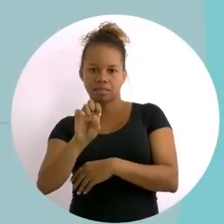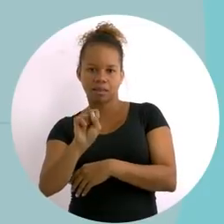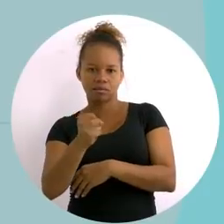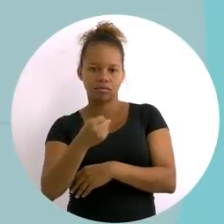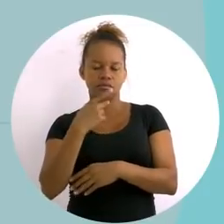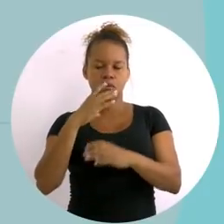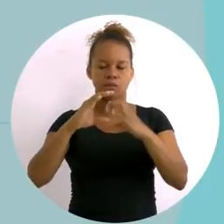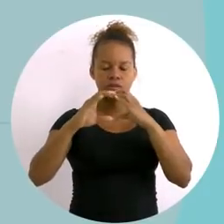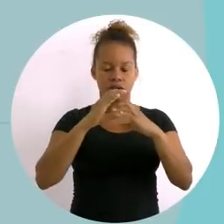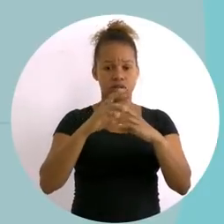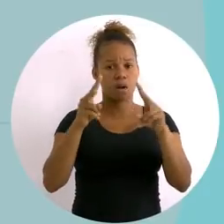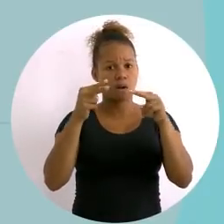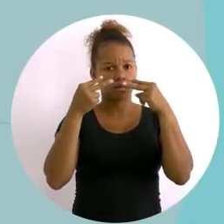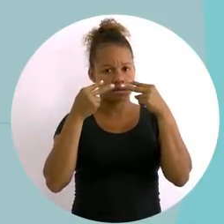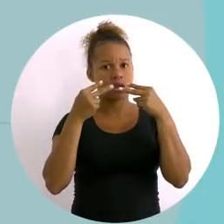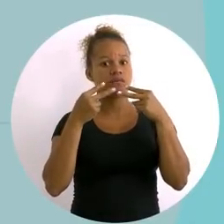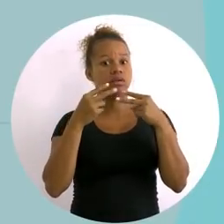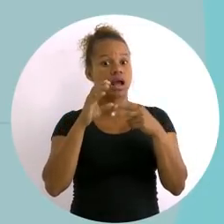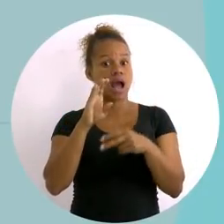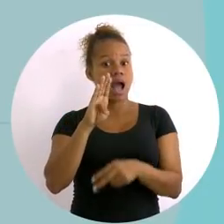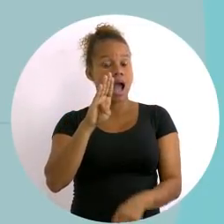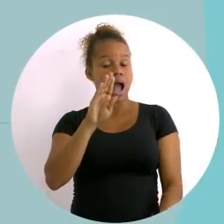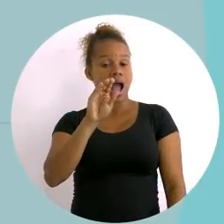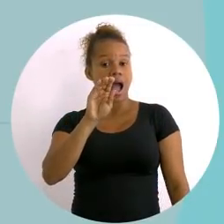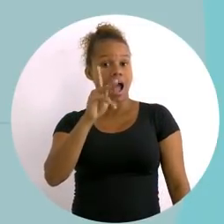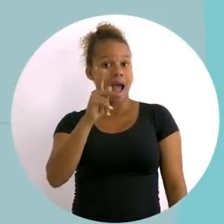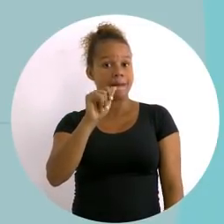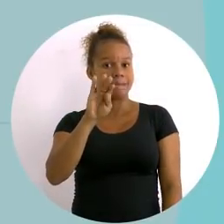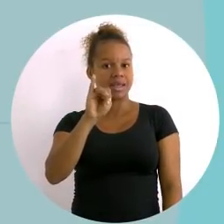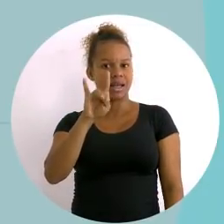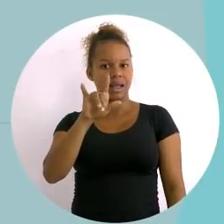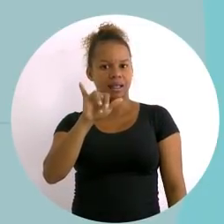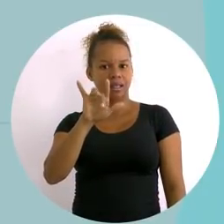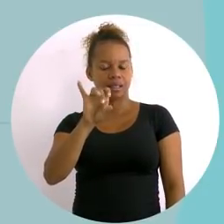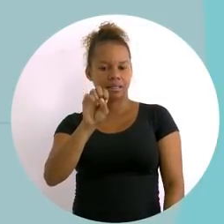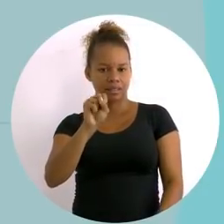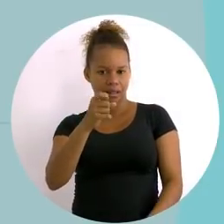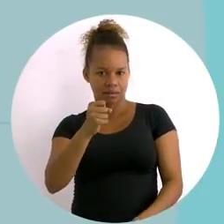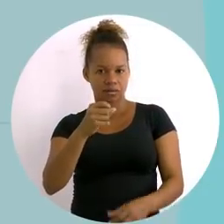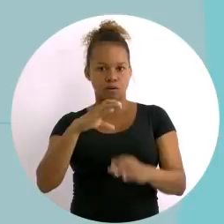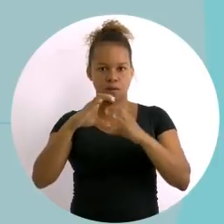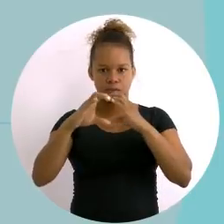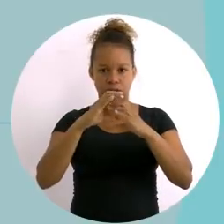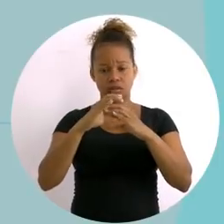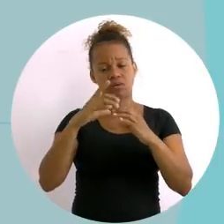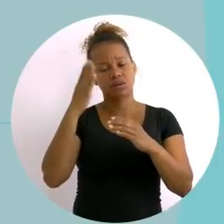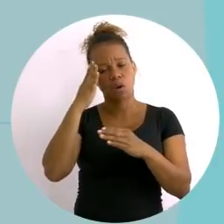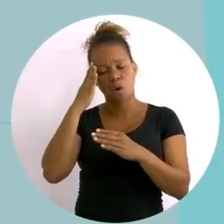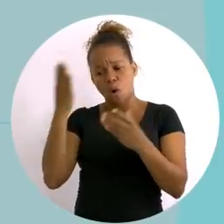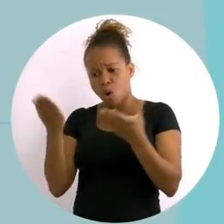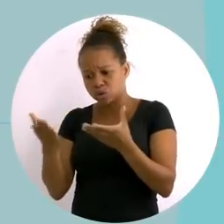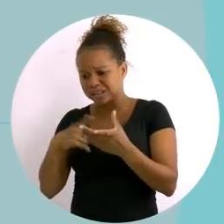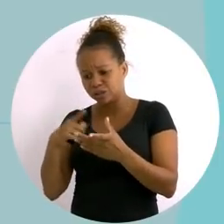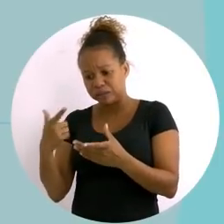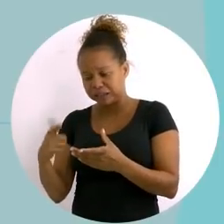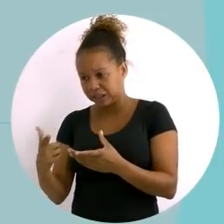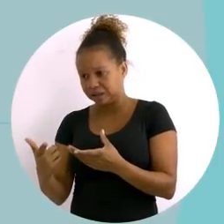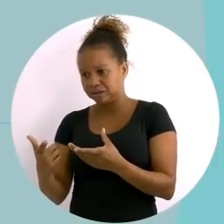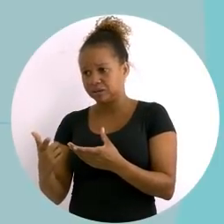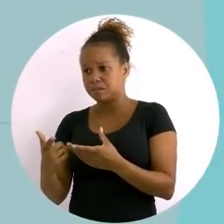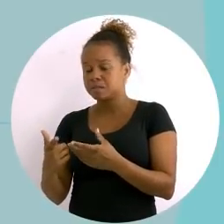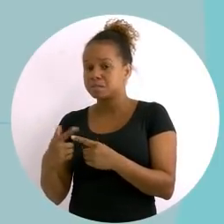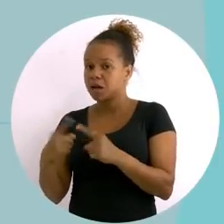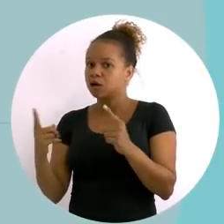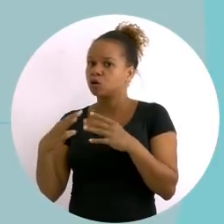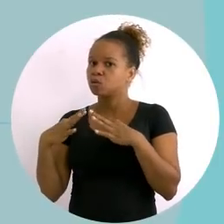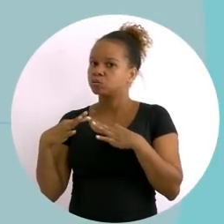que eu estou falando habilidade de comunicação. Mesmo se você hoje não tem essa habilidade, você com certeza